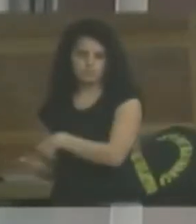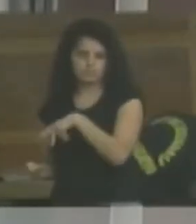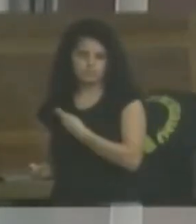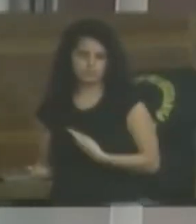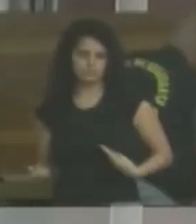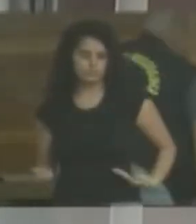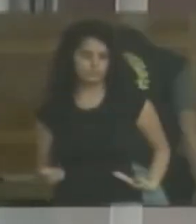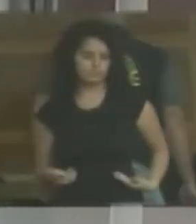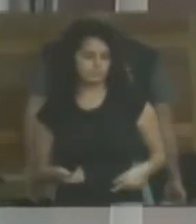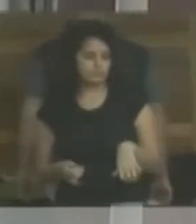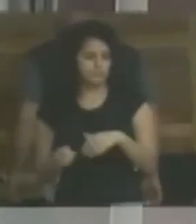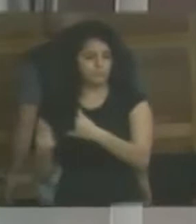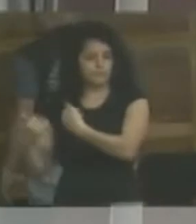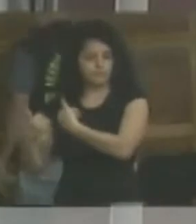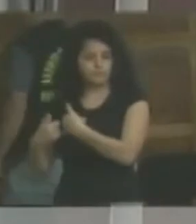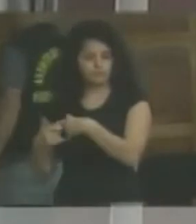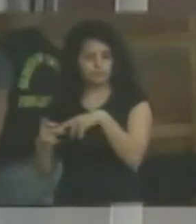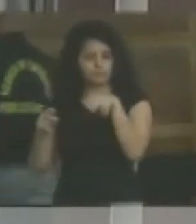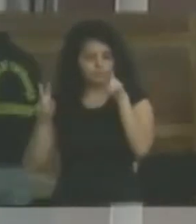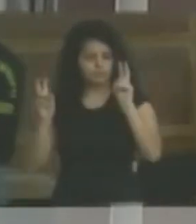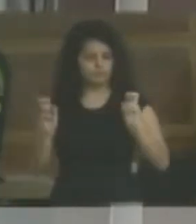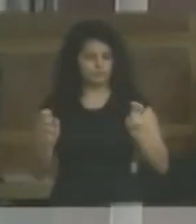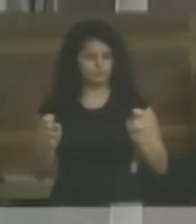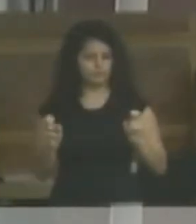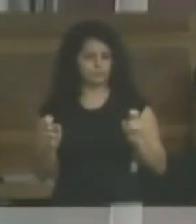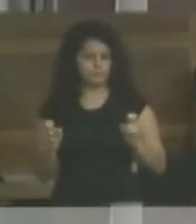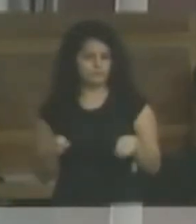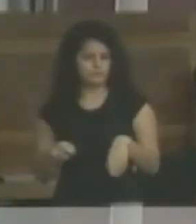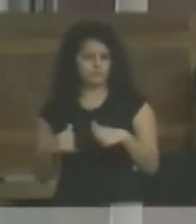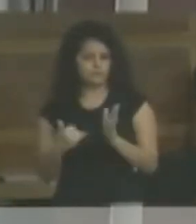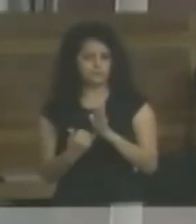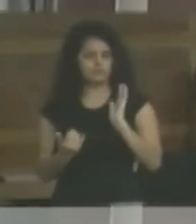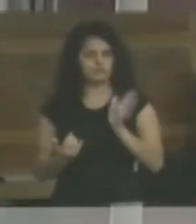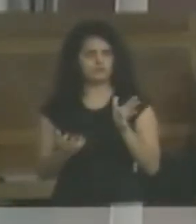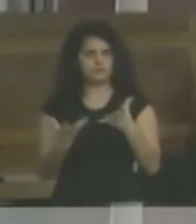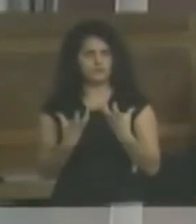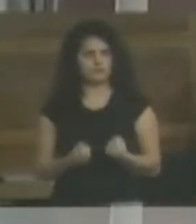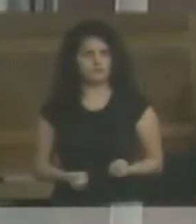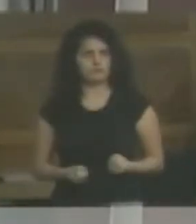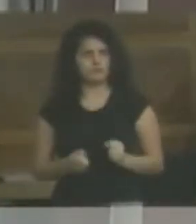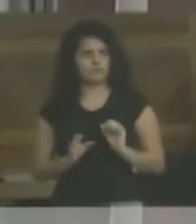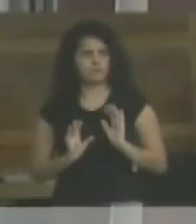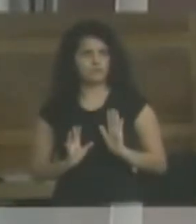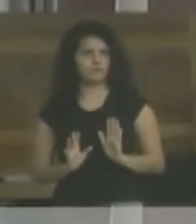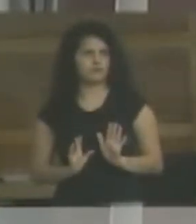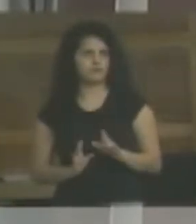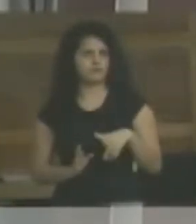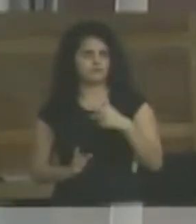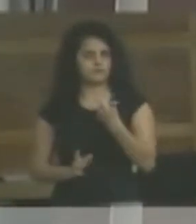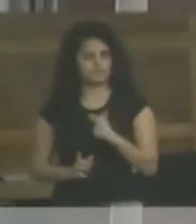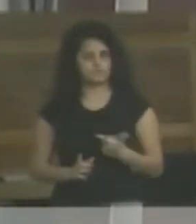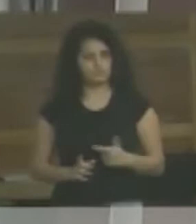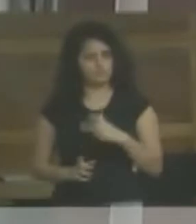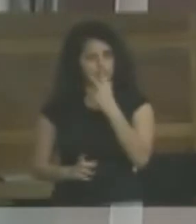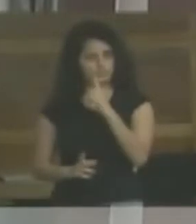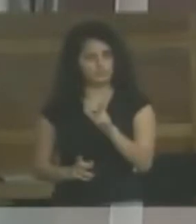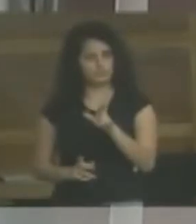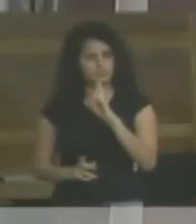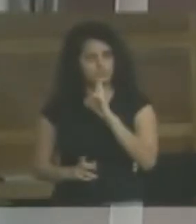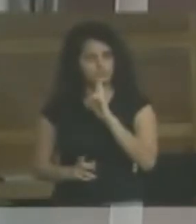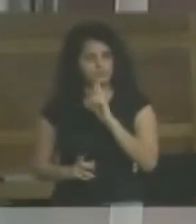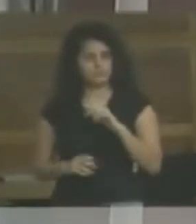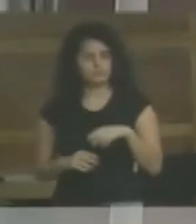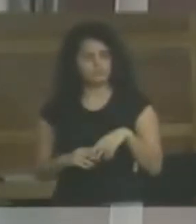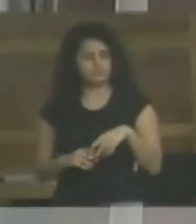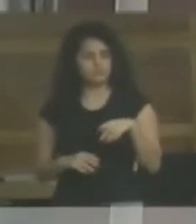seja, são informações sobre requerimentos já aprovados aqui por todos os 9 vereadores e que até hoje não teve resposta, né? Por exemplo, teve um requerimento lá